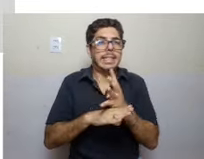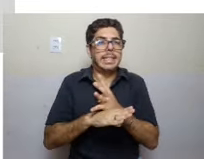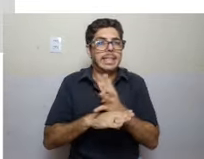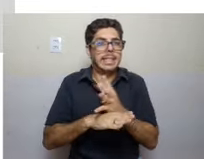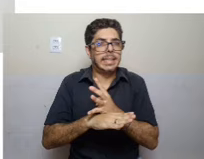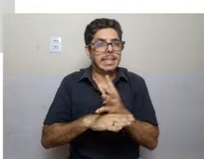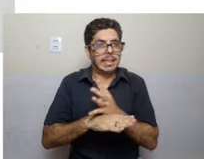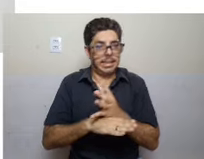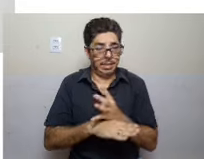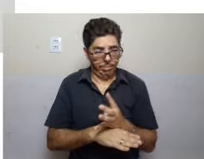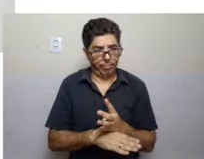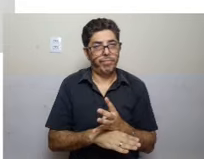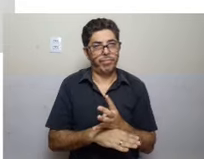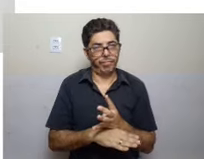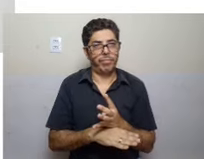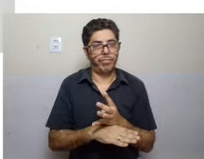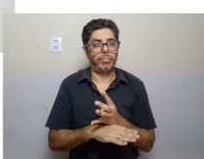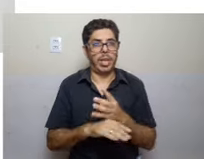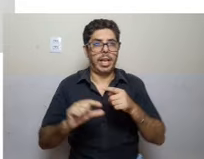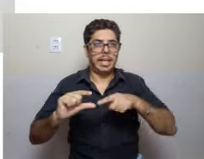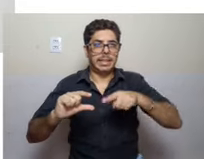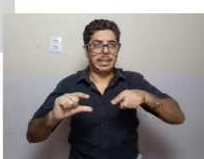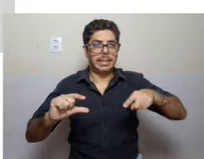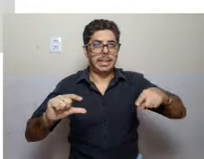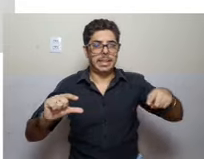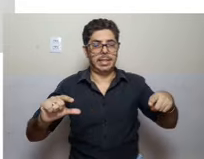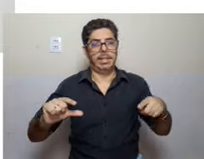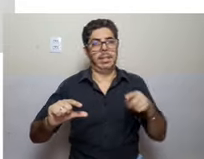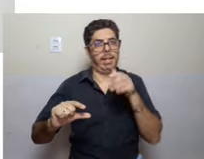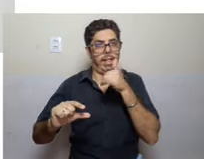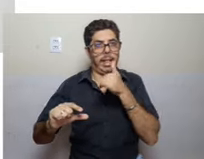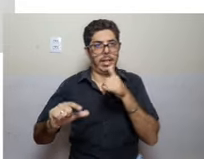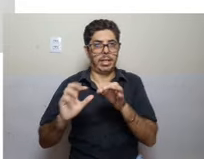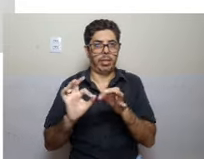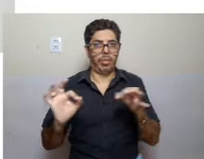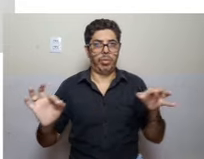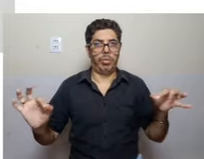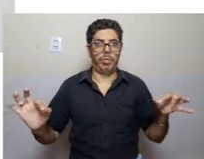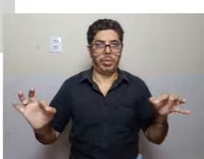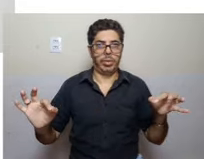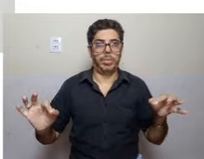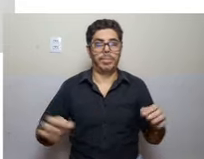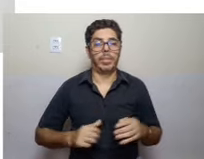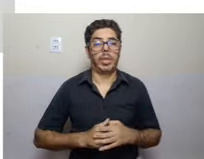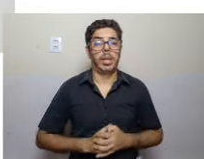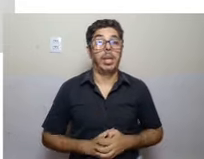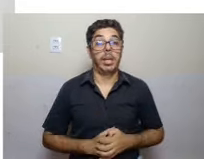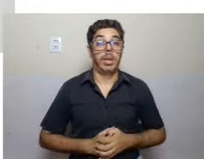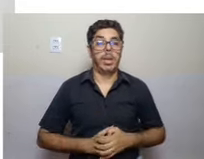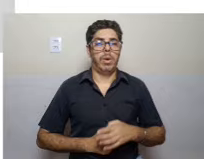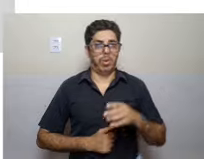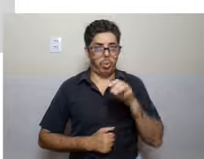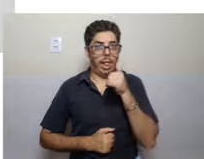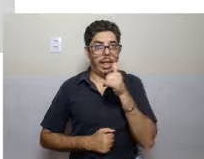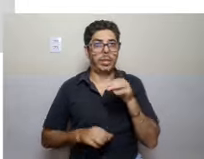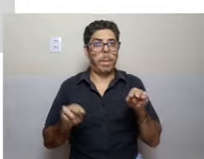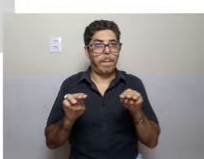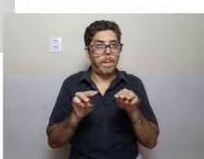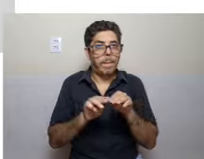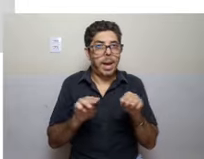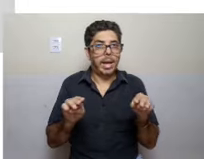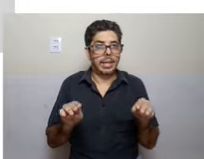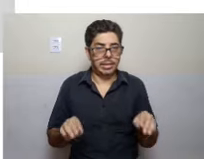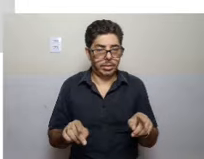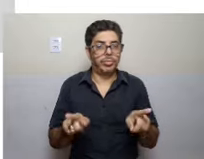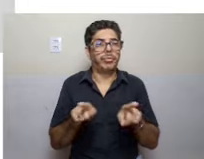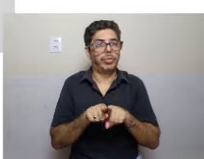A relação linear entre a diferença de potencial e a corrente elétrica é extensivamente usada no eletromagnetismo e é chamada a lei